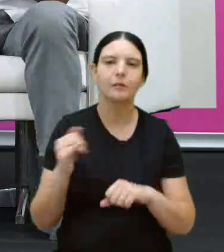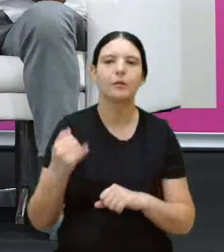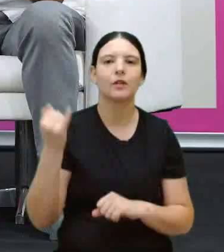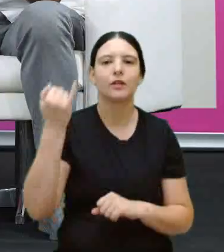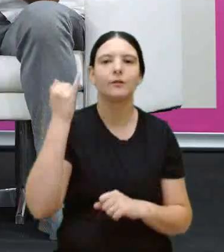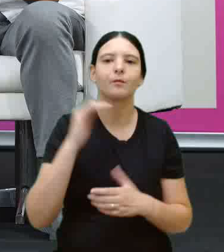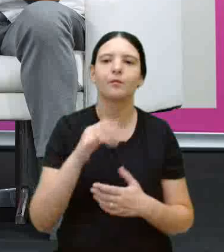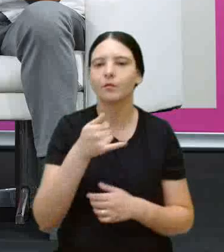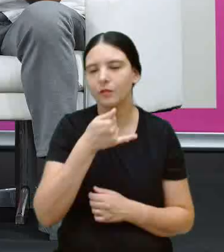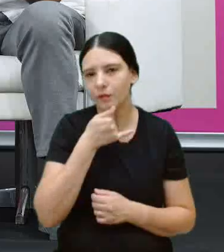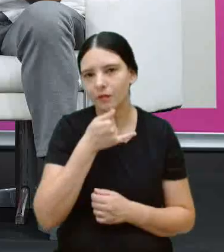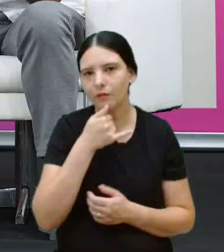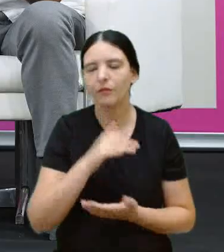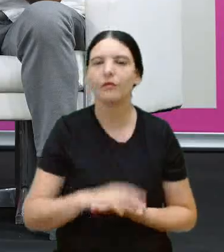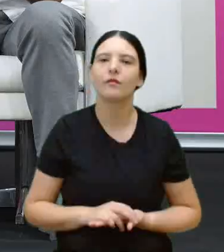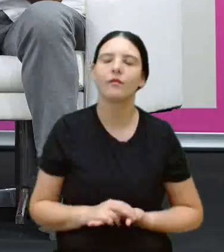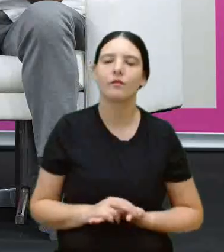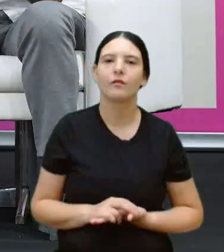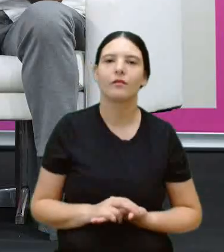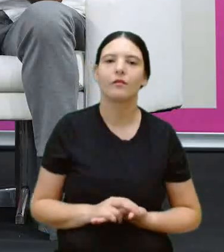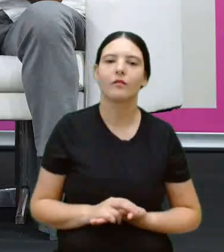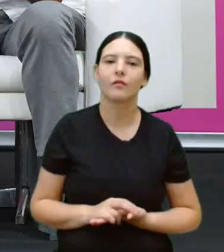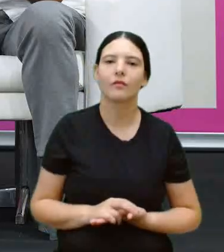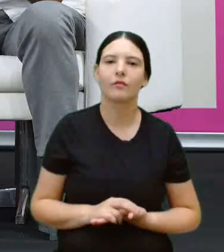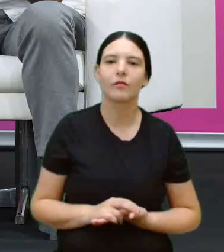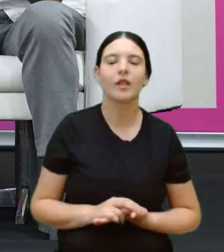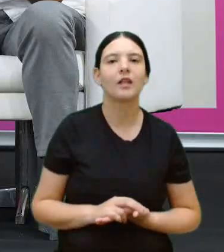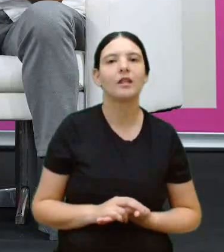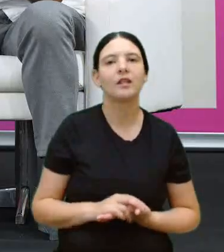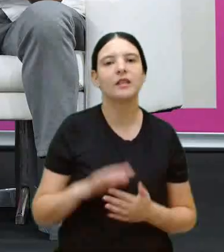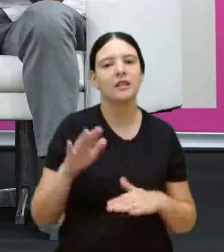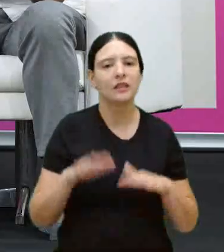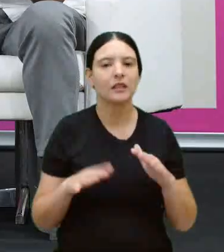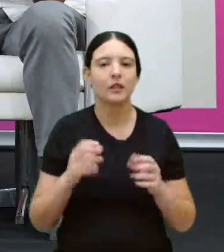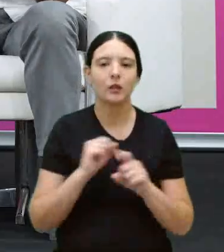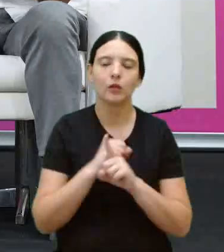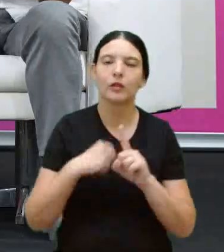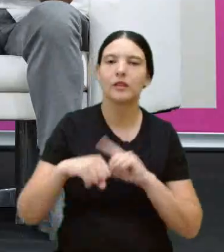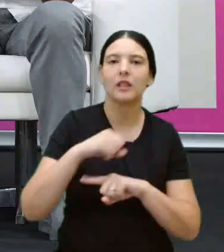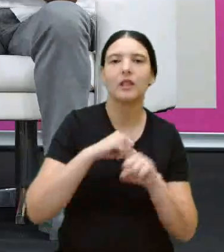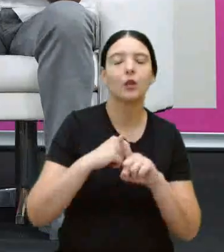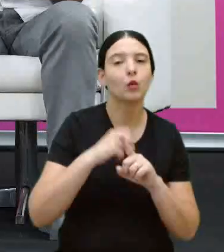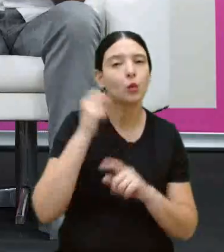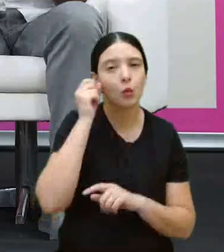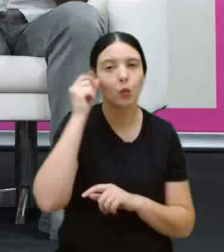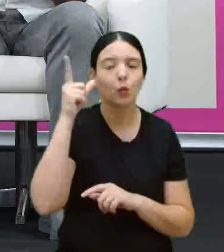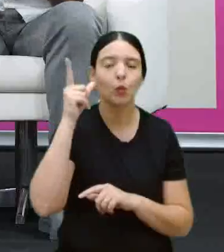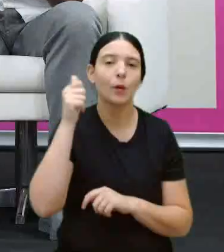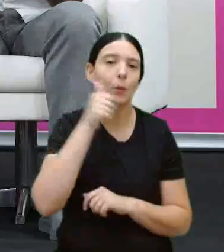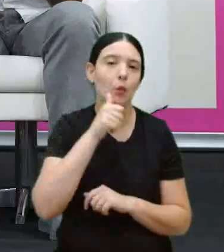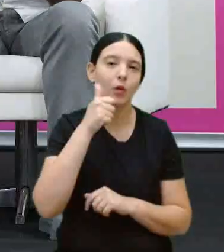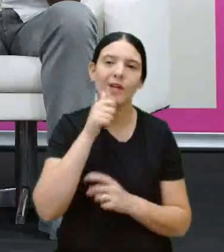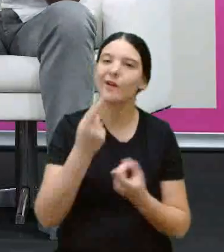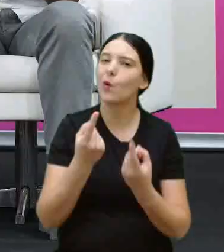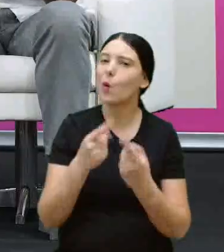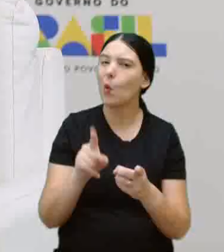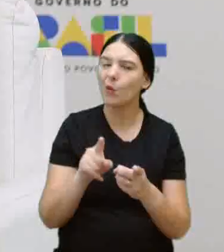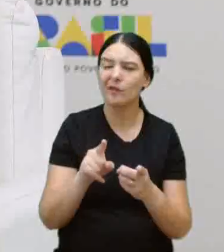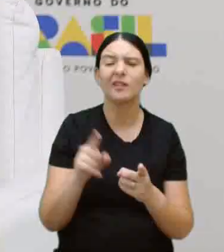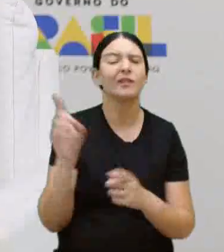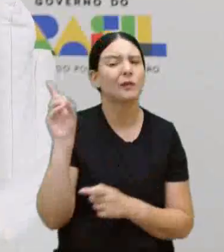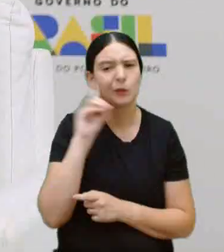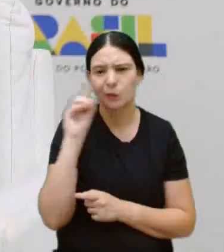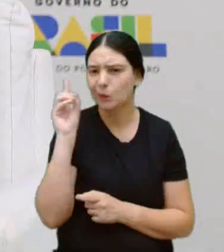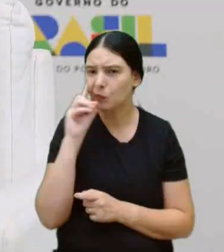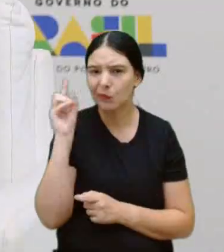exemplo, tem uma sociedade, uma cultura que tem violência contra as mulheres. Isso é gritante, é cotidiano. Eu tenho